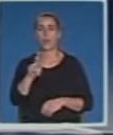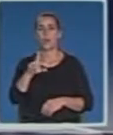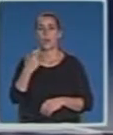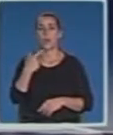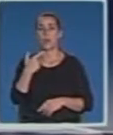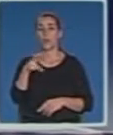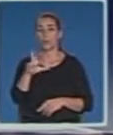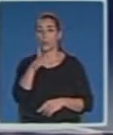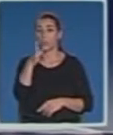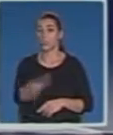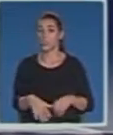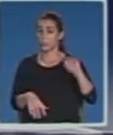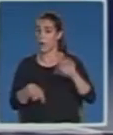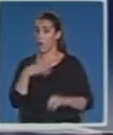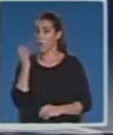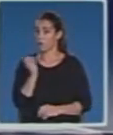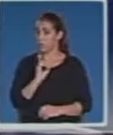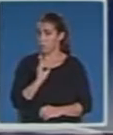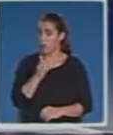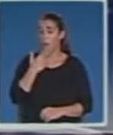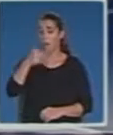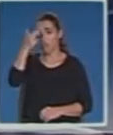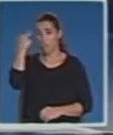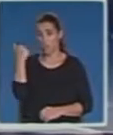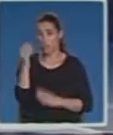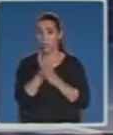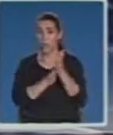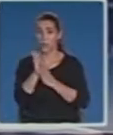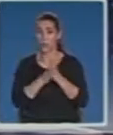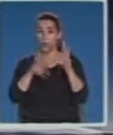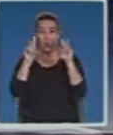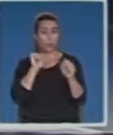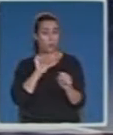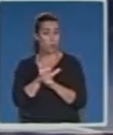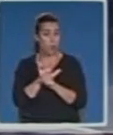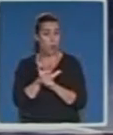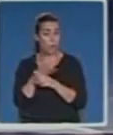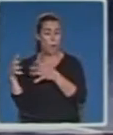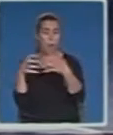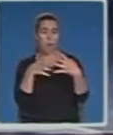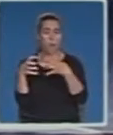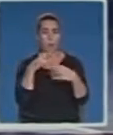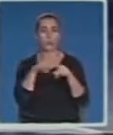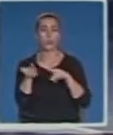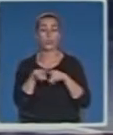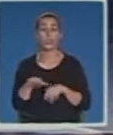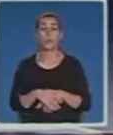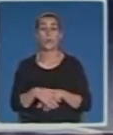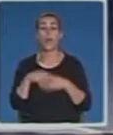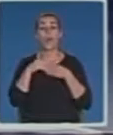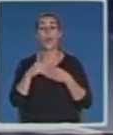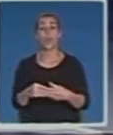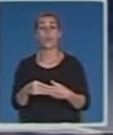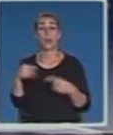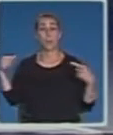que o PS não é de confiança e que Vasco Cordeiro usou os assuntos do mar para fazer guerrilha política. O líder do